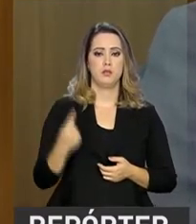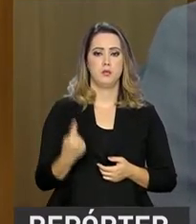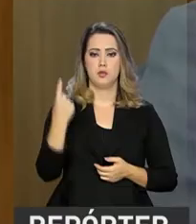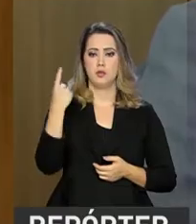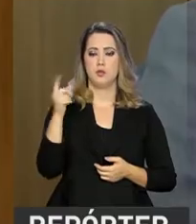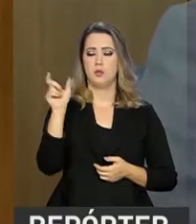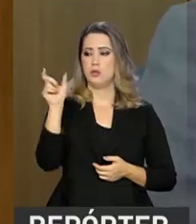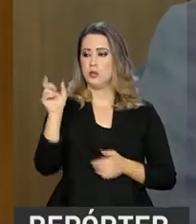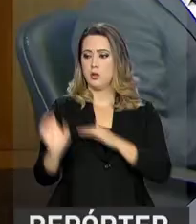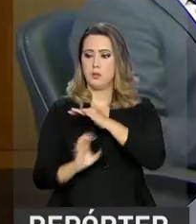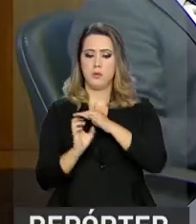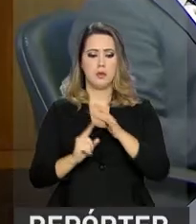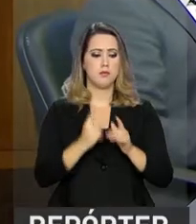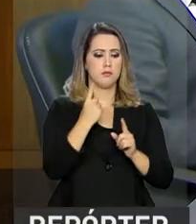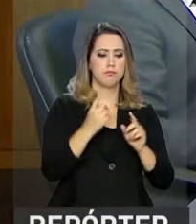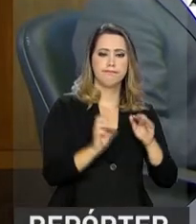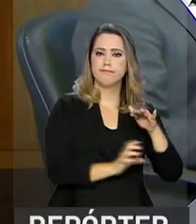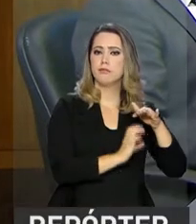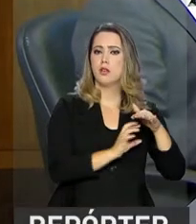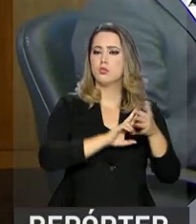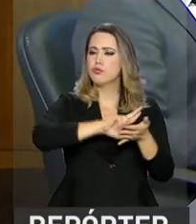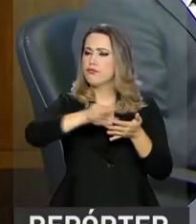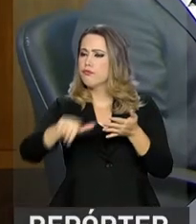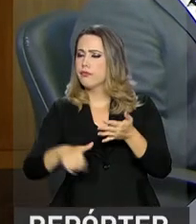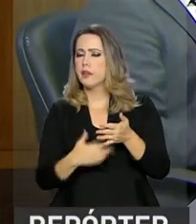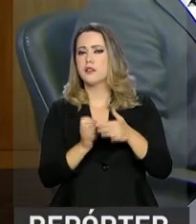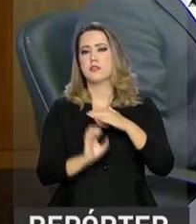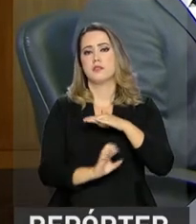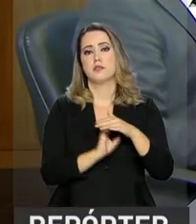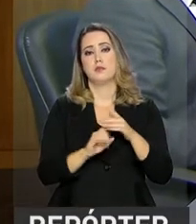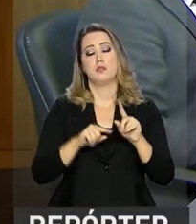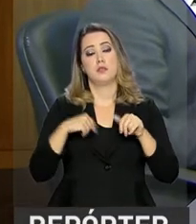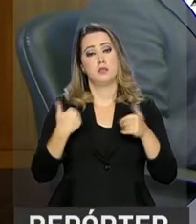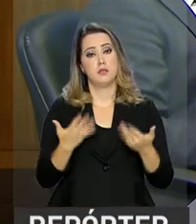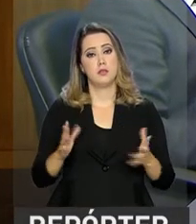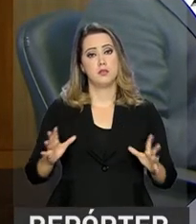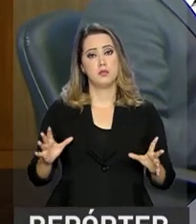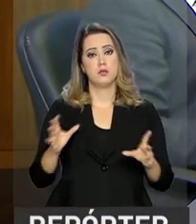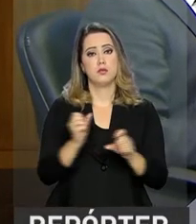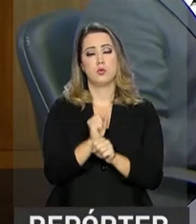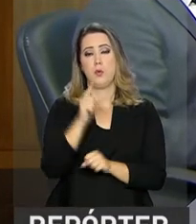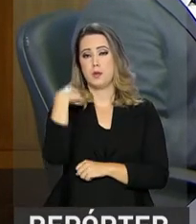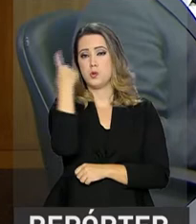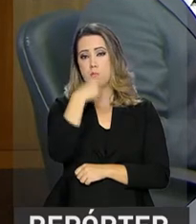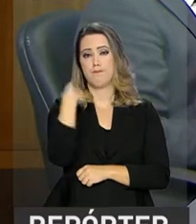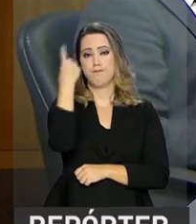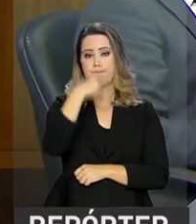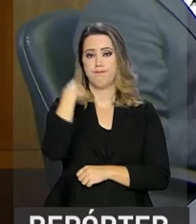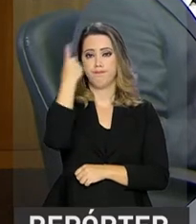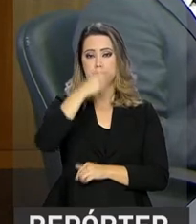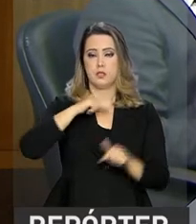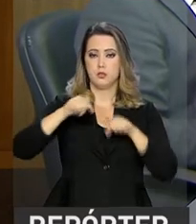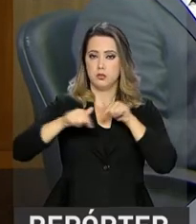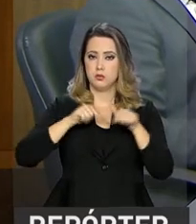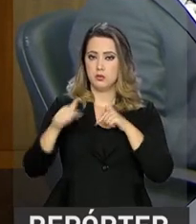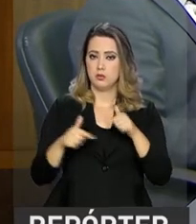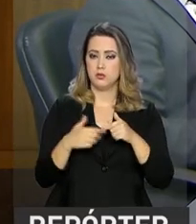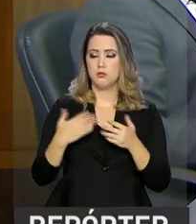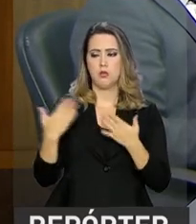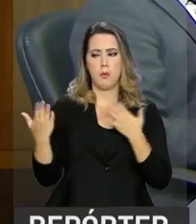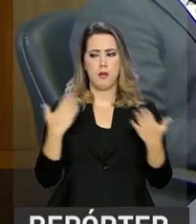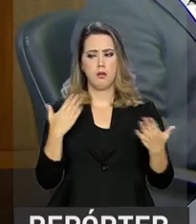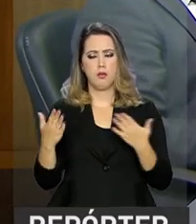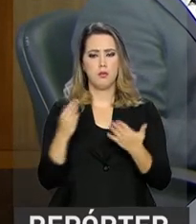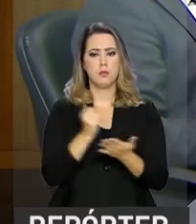tomador. O somatório das horas trabalhadas com relação à quantidade de